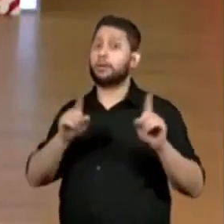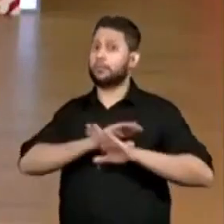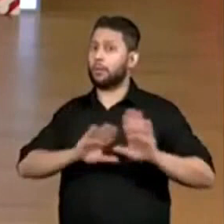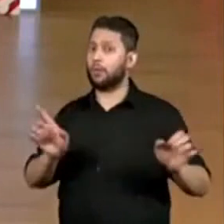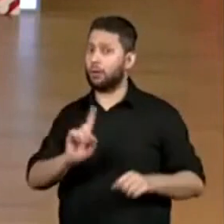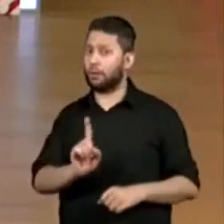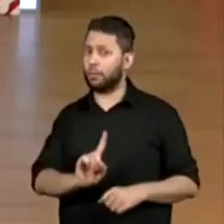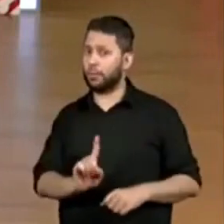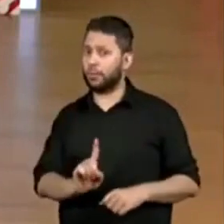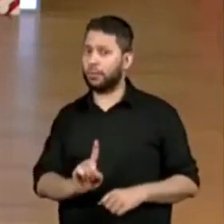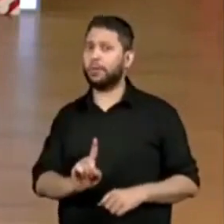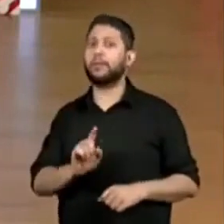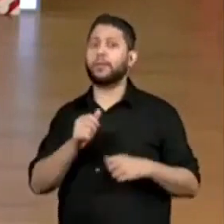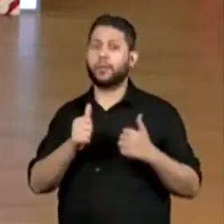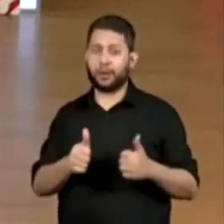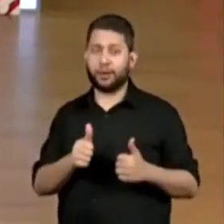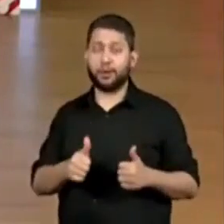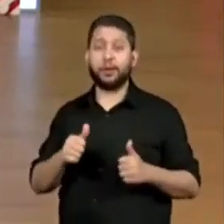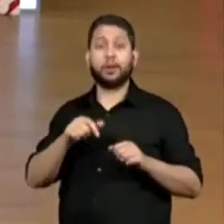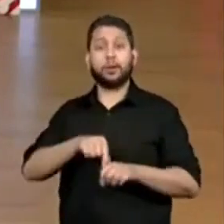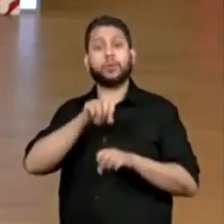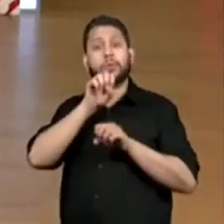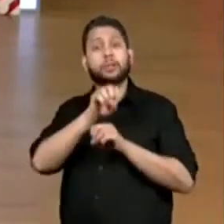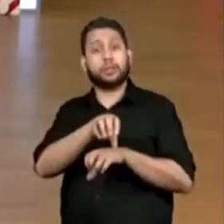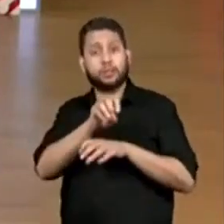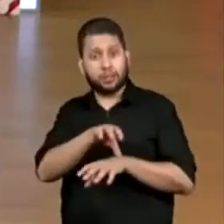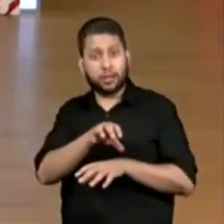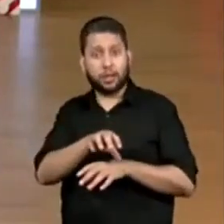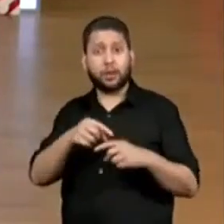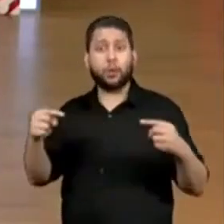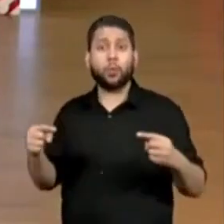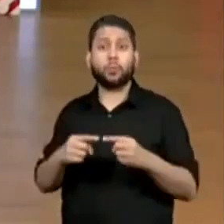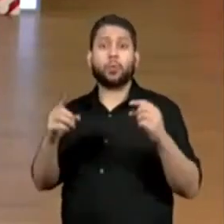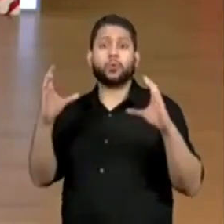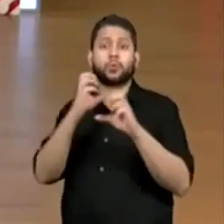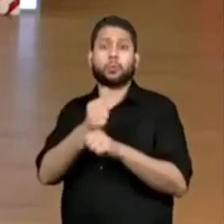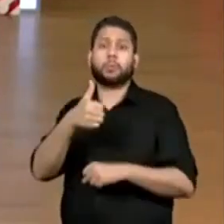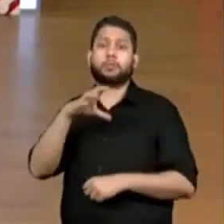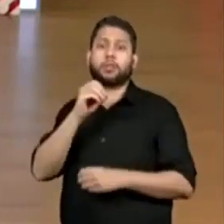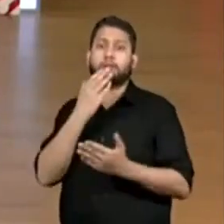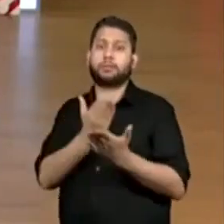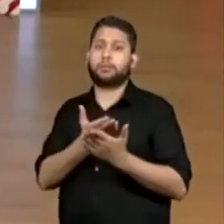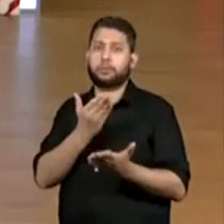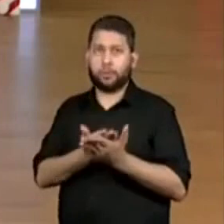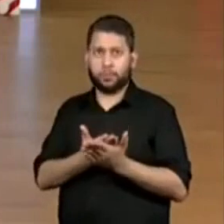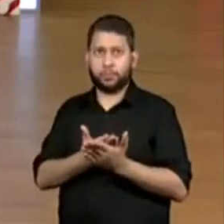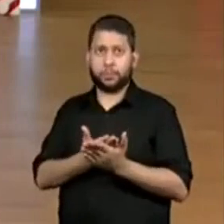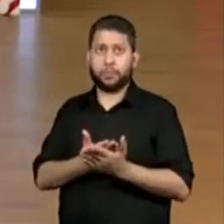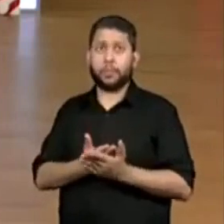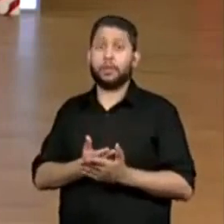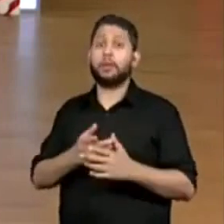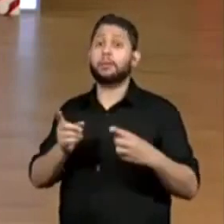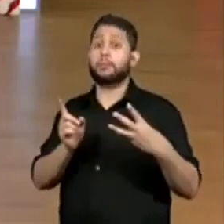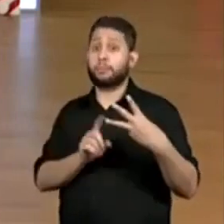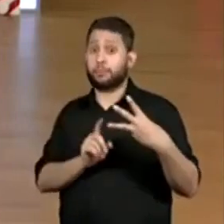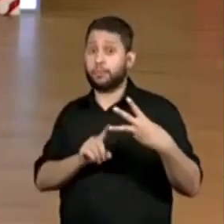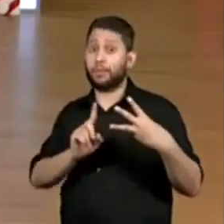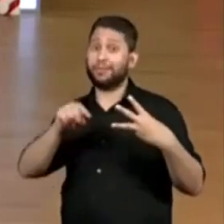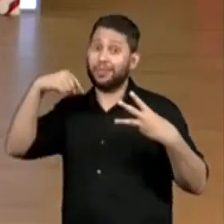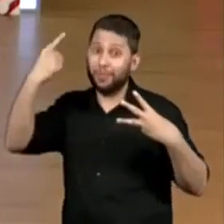o meu acaba ainda a gente essa sequência que compõem 10 aulas nós tivemos a segunda